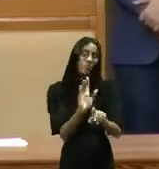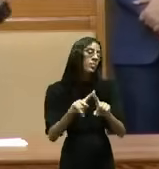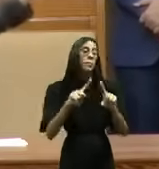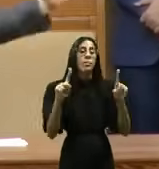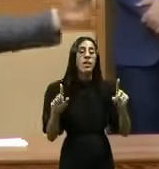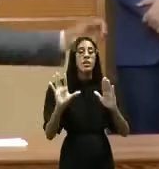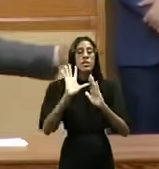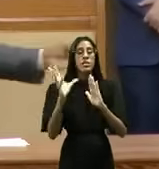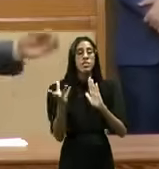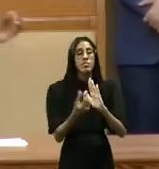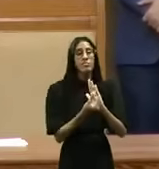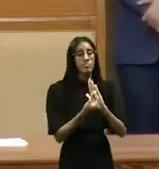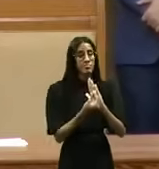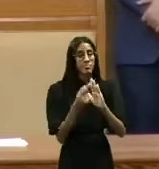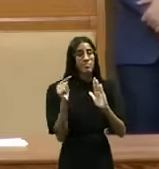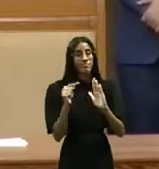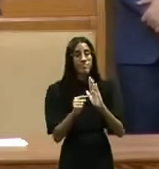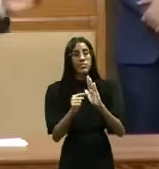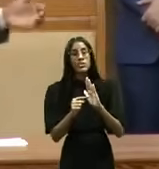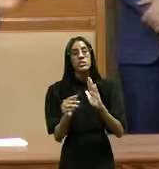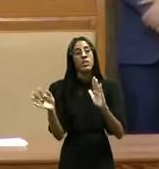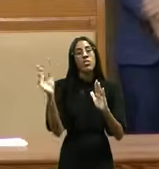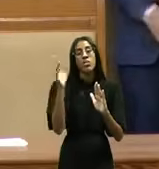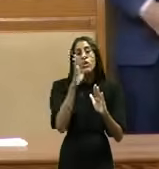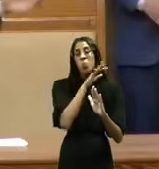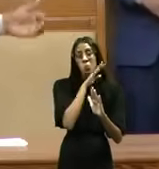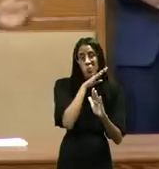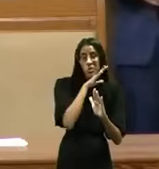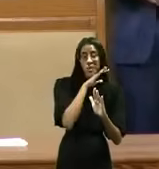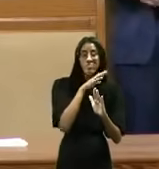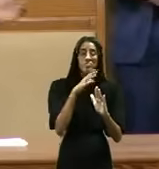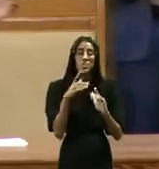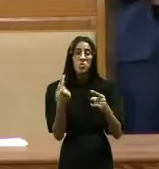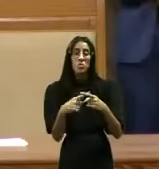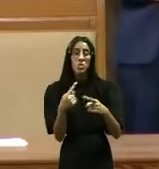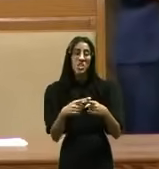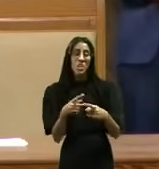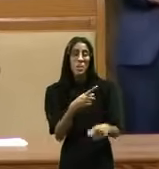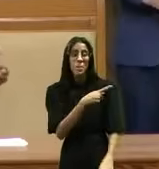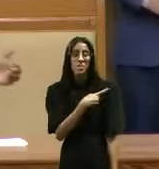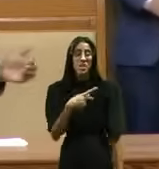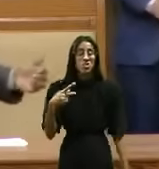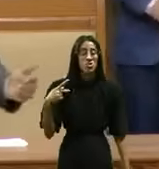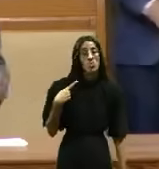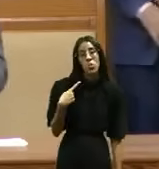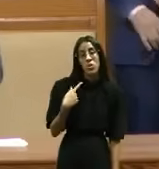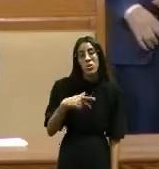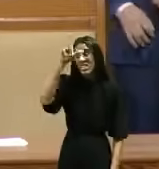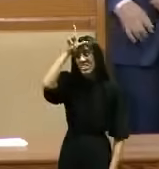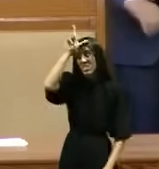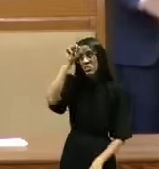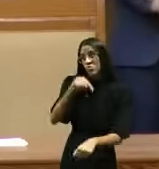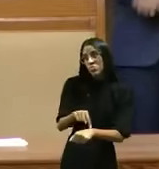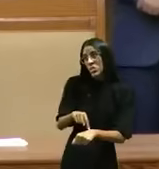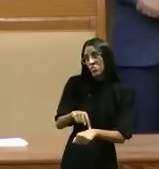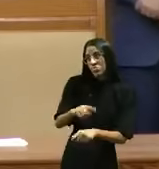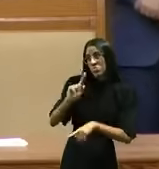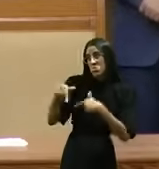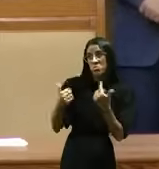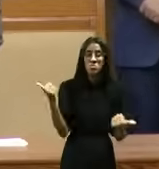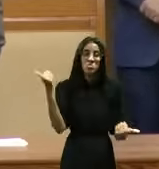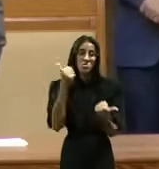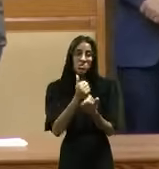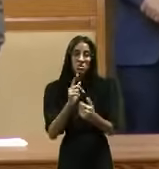ela tinha ela estava em crise passando diversos pastores e não se sustentavam E aí a ali naquela